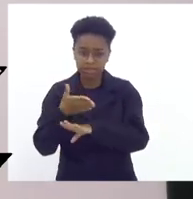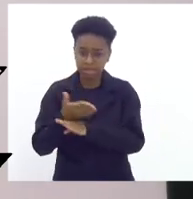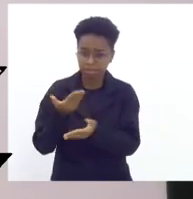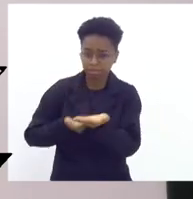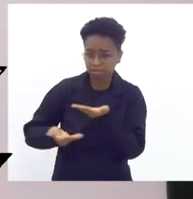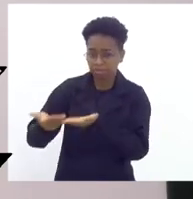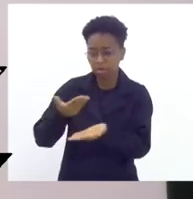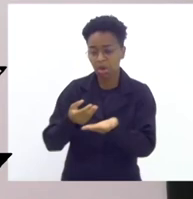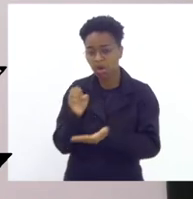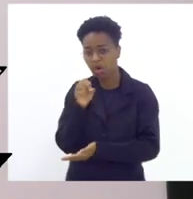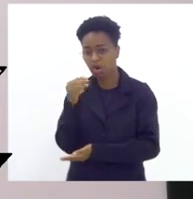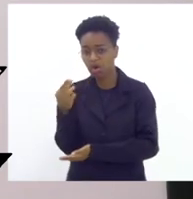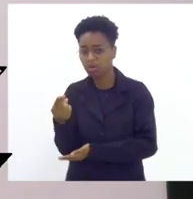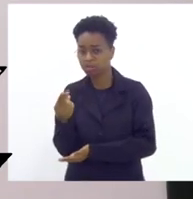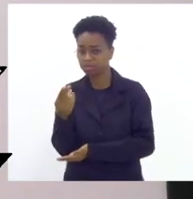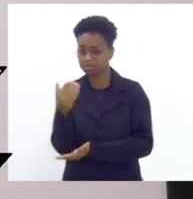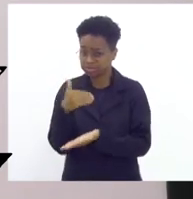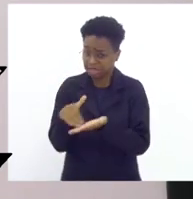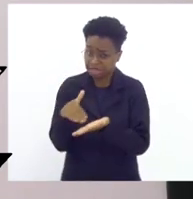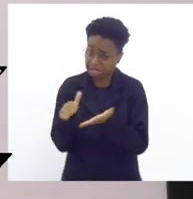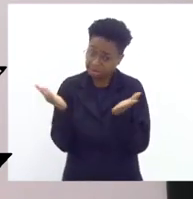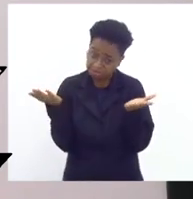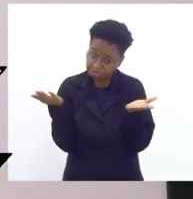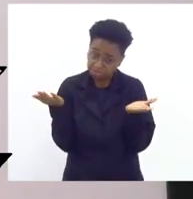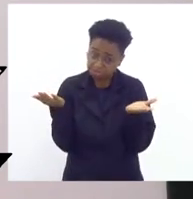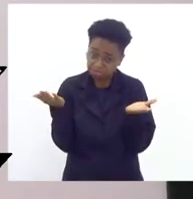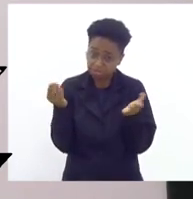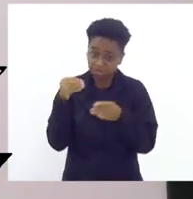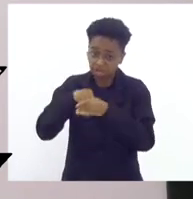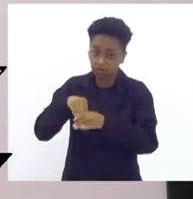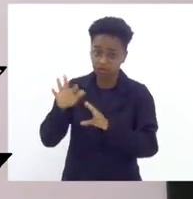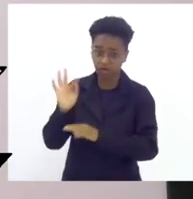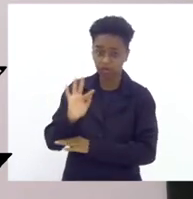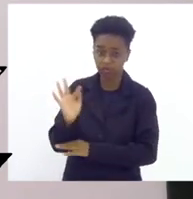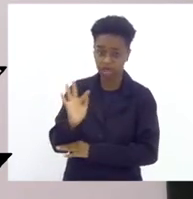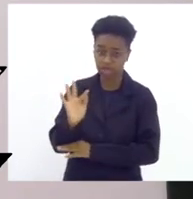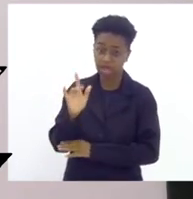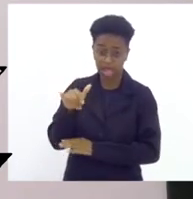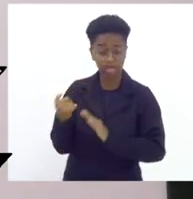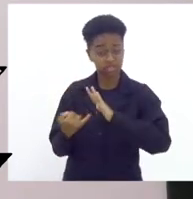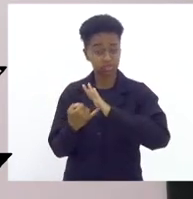ou pelo menos de secretaria na universidade